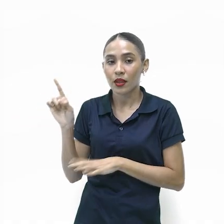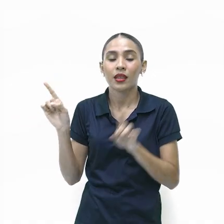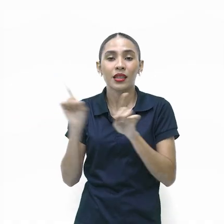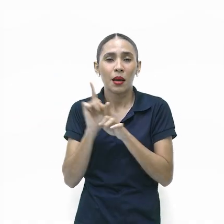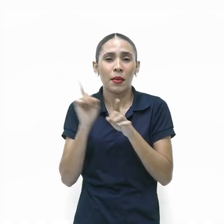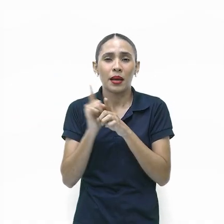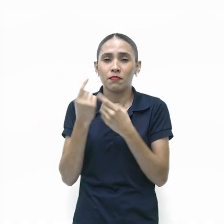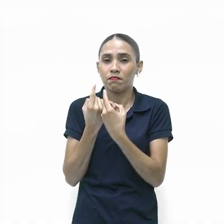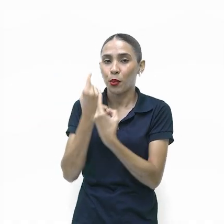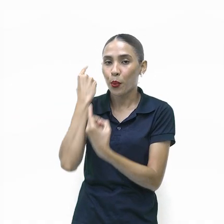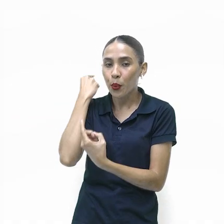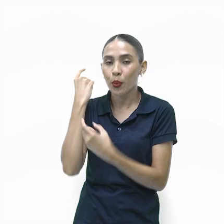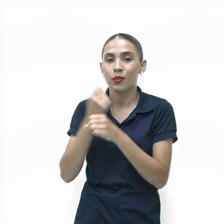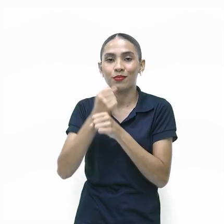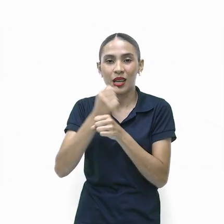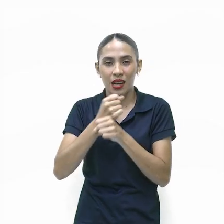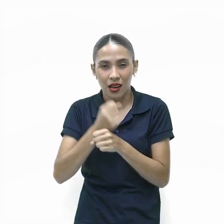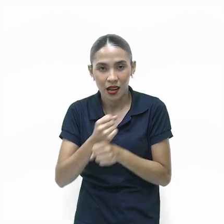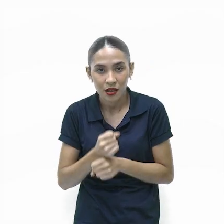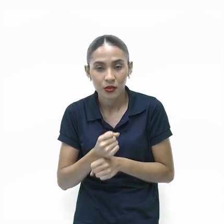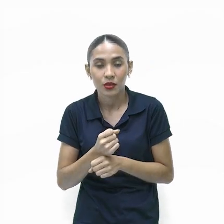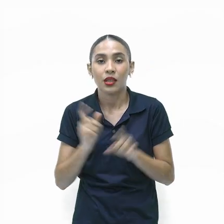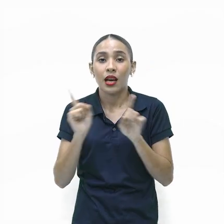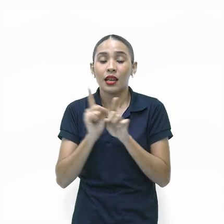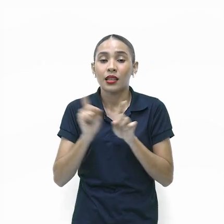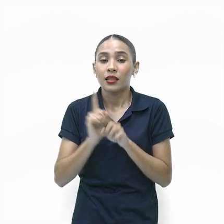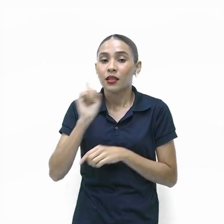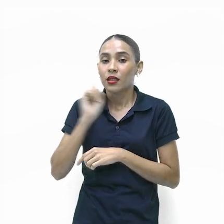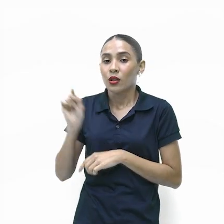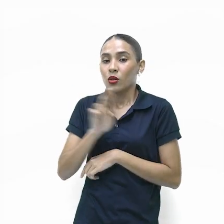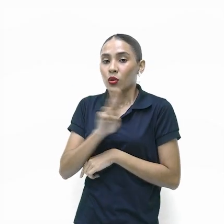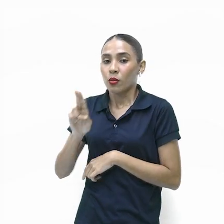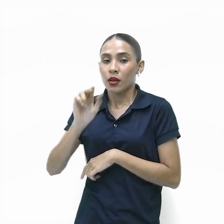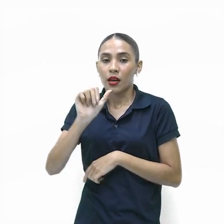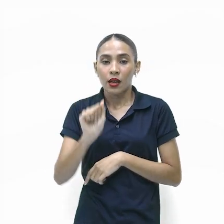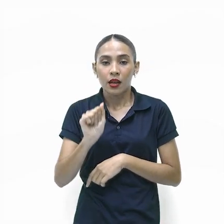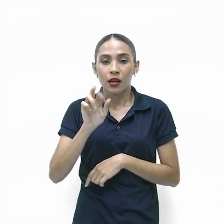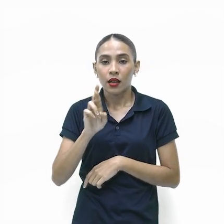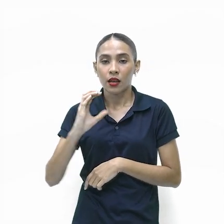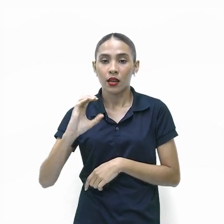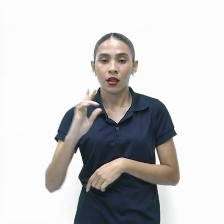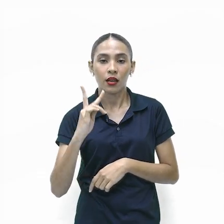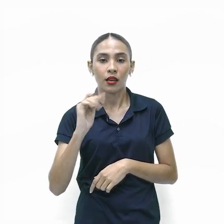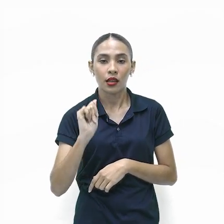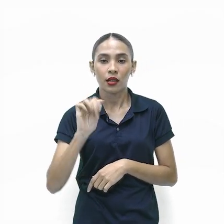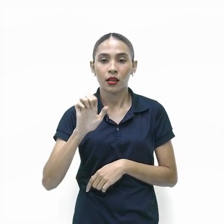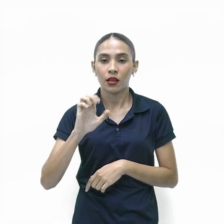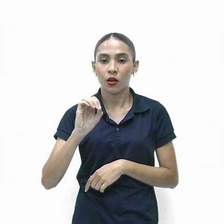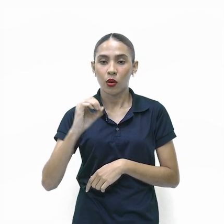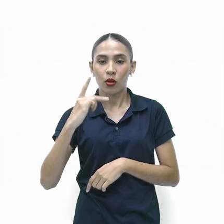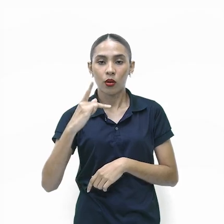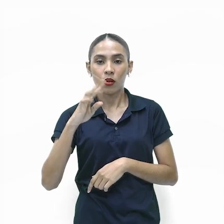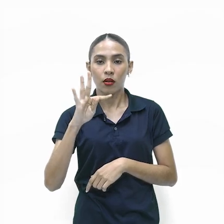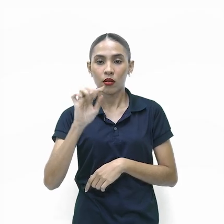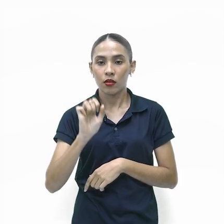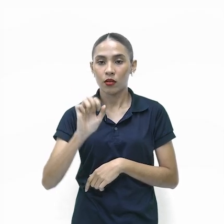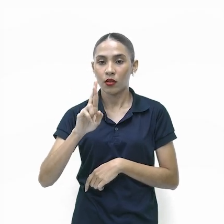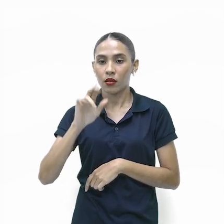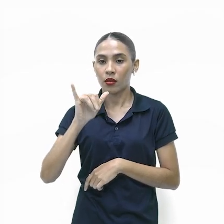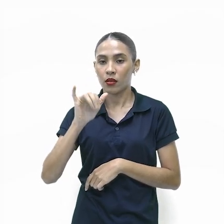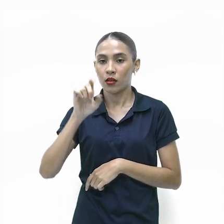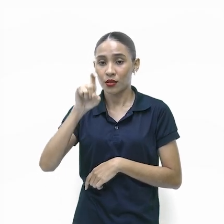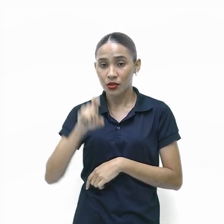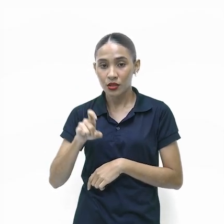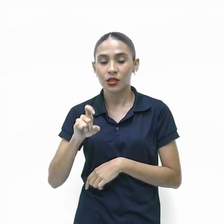fósseis, eles são cartas do passado. Esse exemplar, por exemplo, chamado de Archaeopteryx, né, tinha dentes